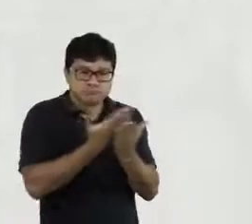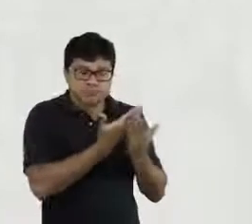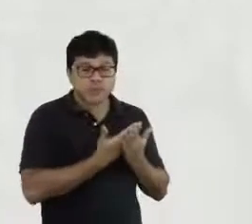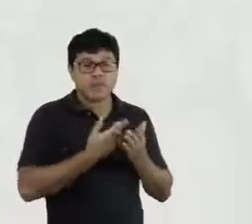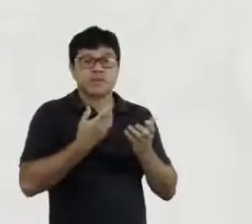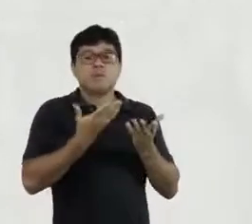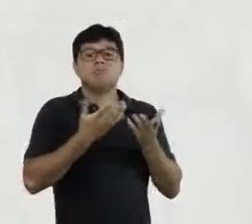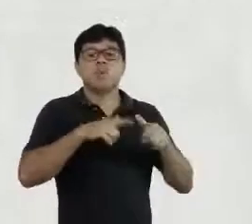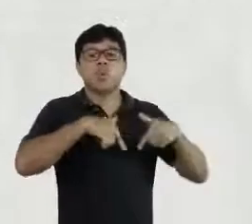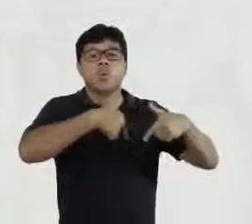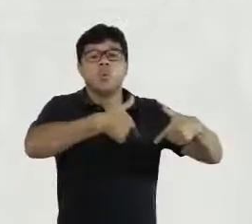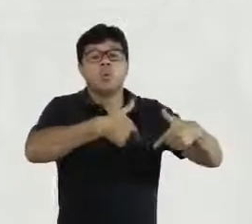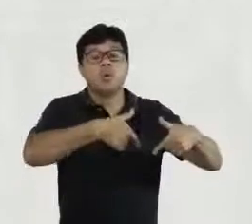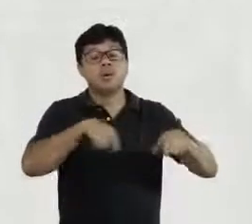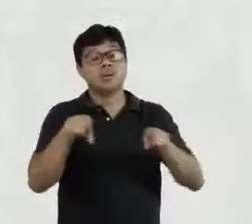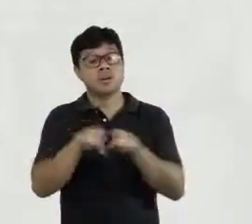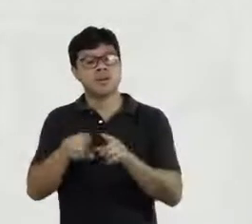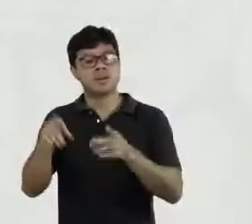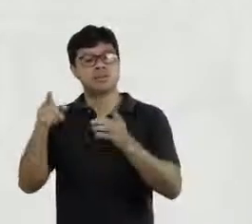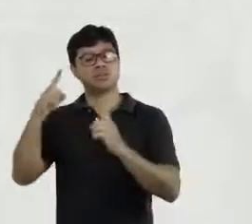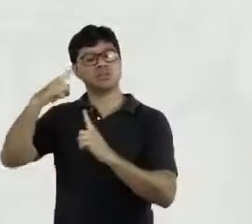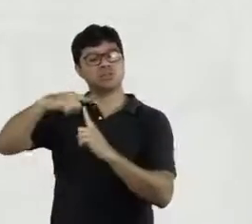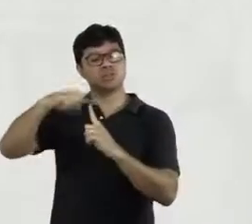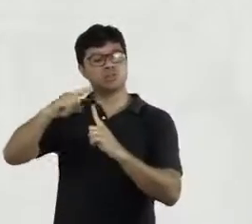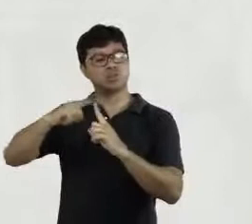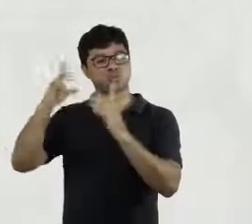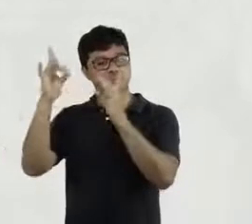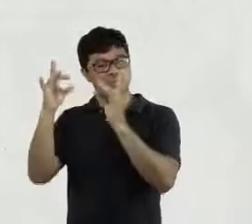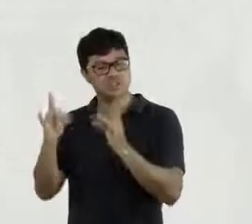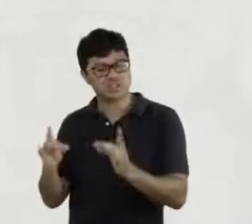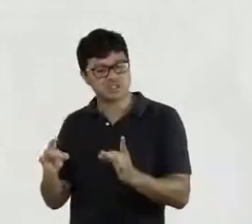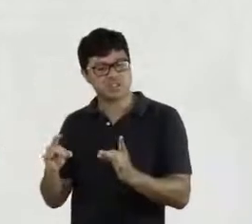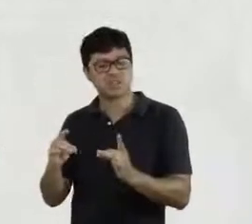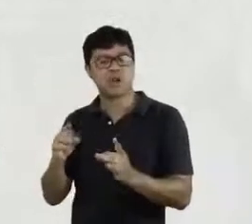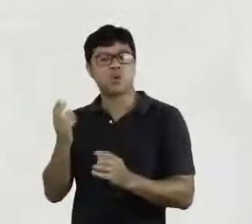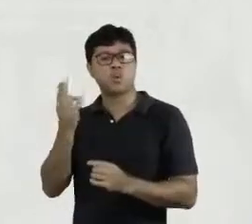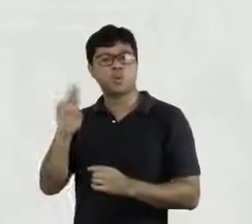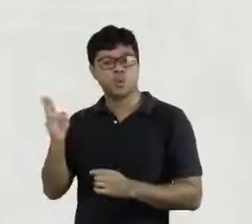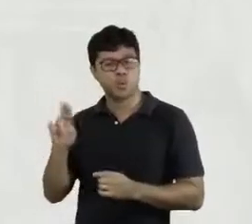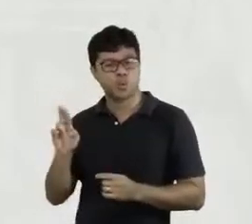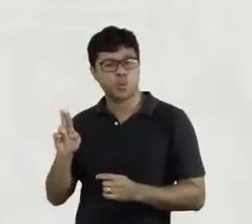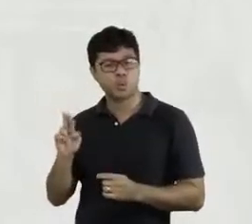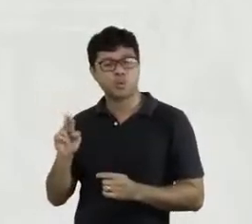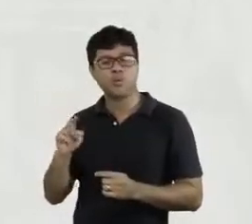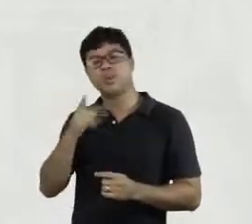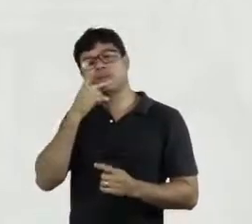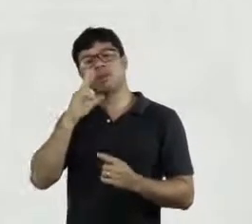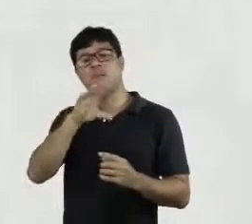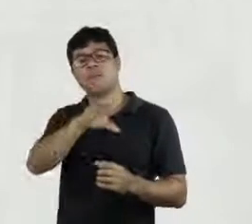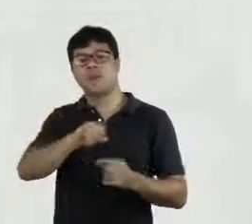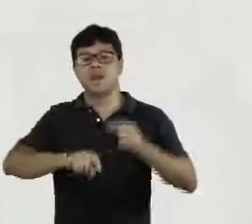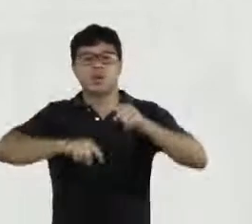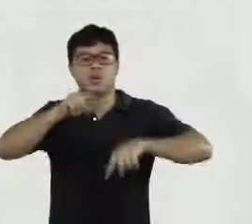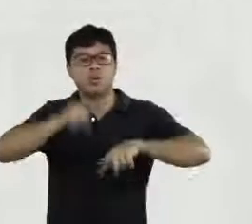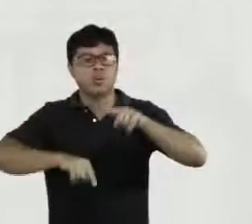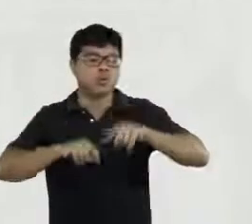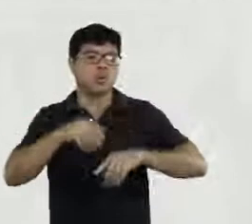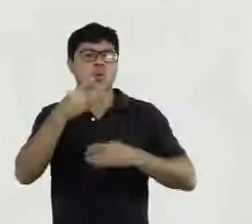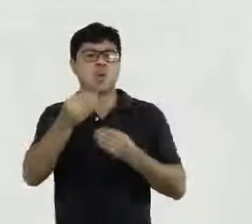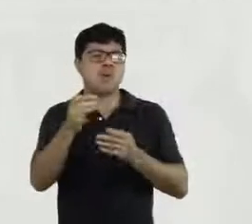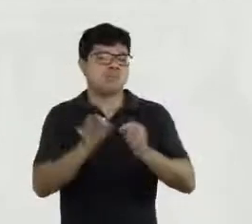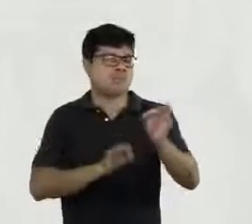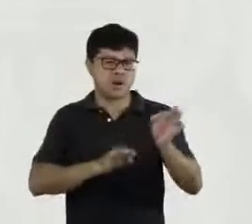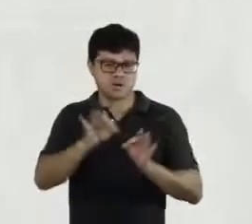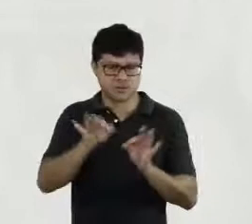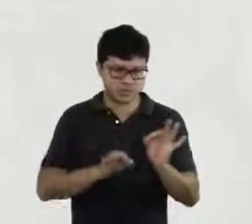e pelo tipo de descrição que você vai dar, né? O que você toma por objeto, da forma como você